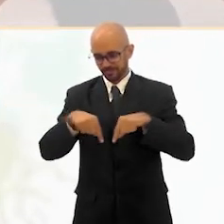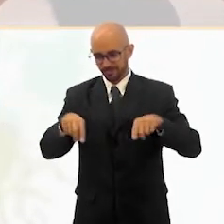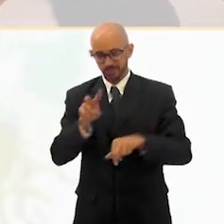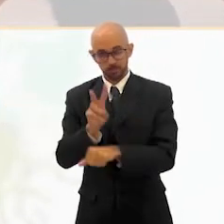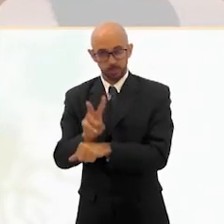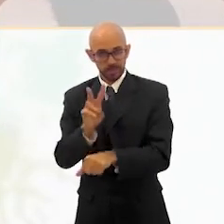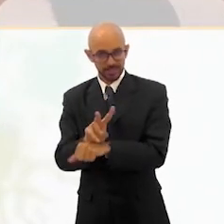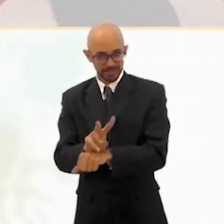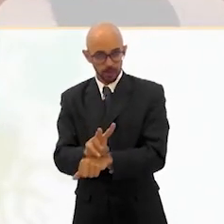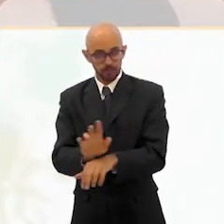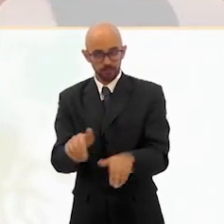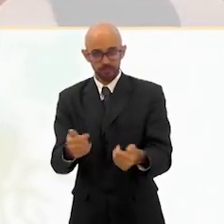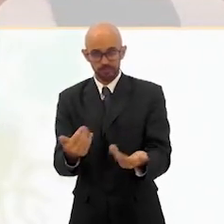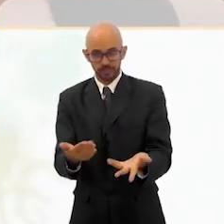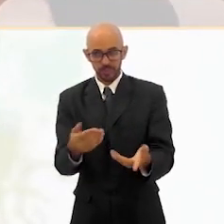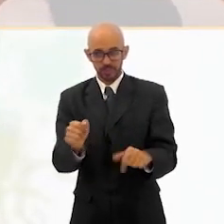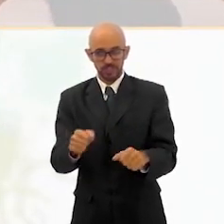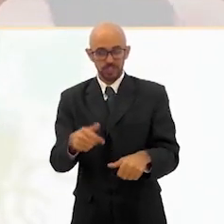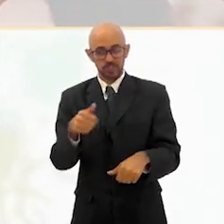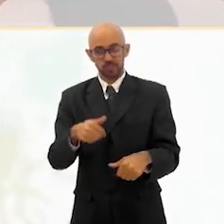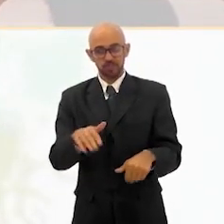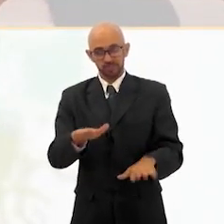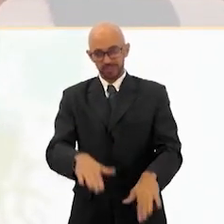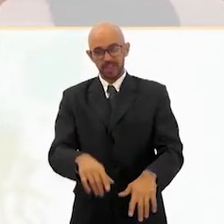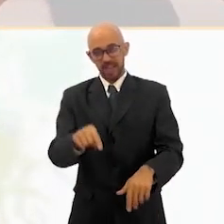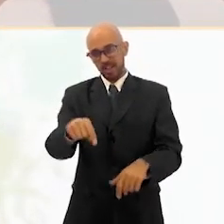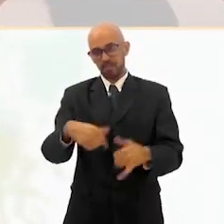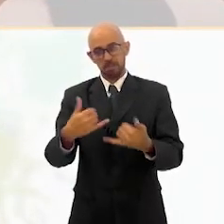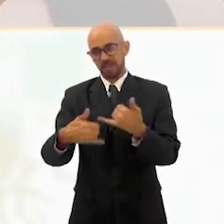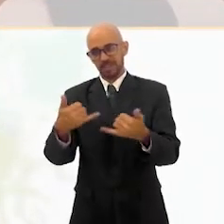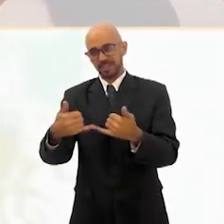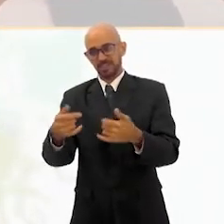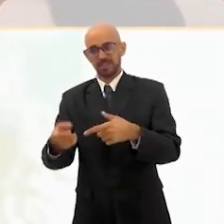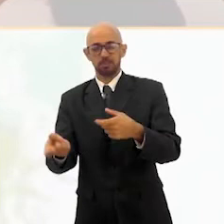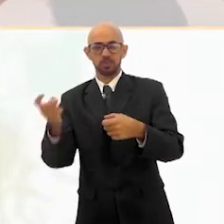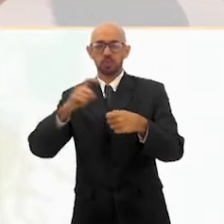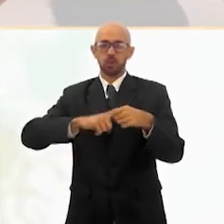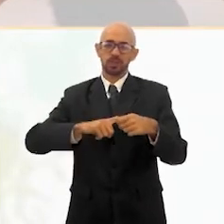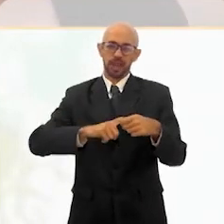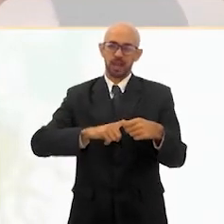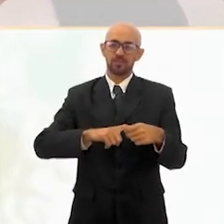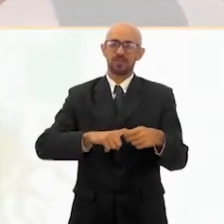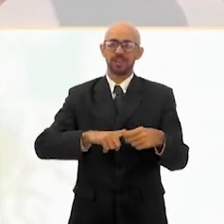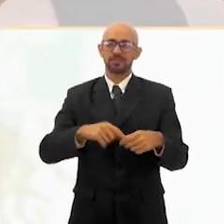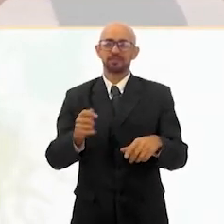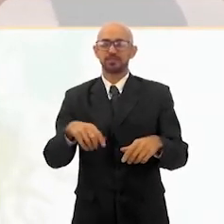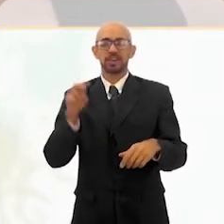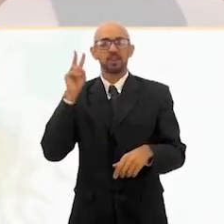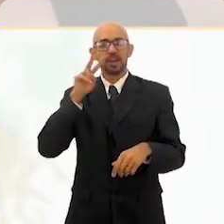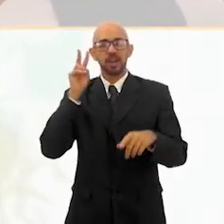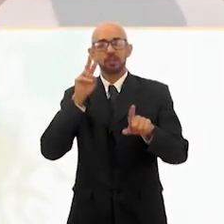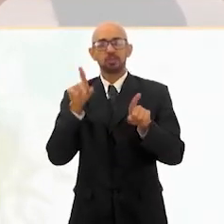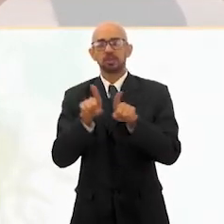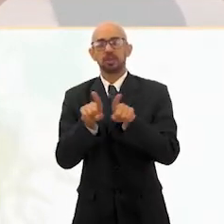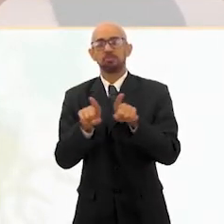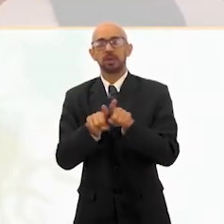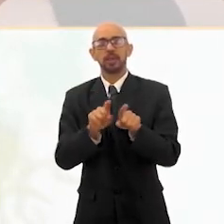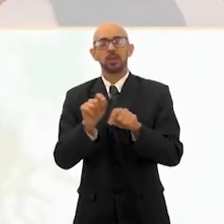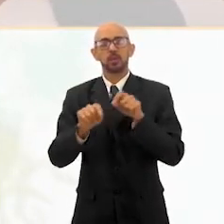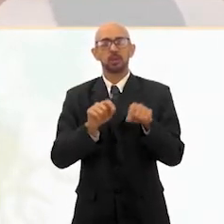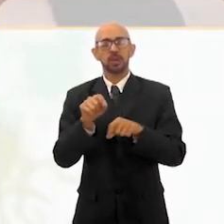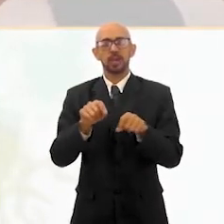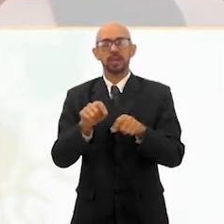proteção. Então a gente descia, ficava o dia inteiro, né, brincando, e depois a gente voltava. Então eu lembro muito dessa